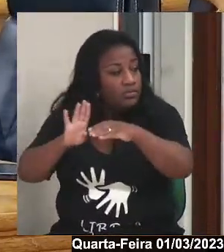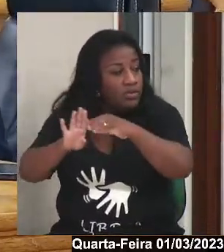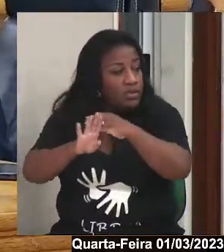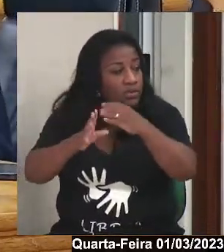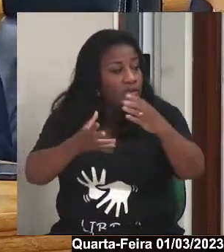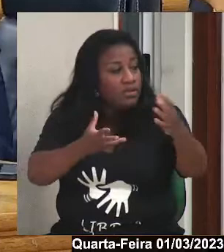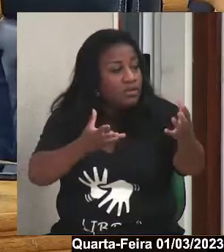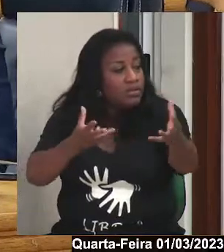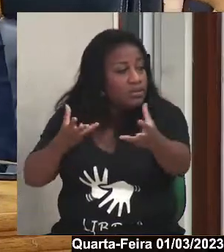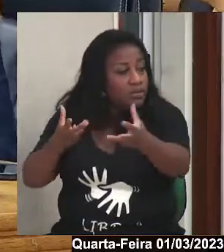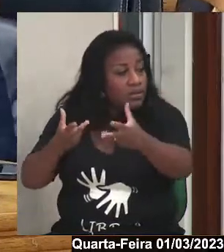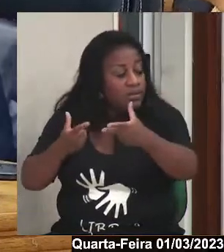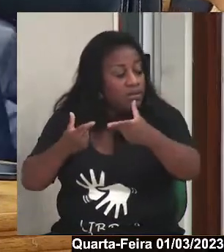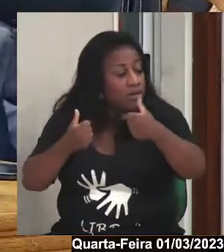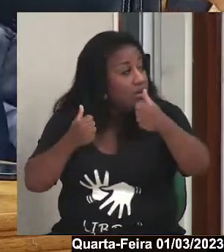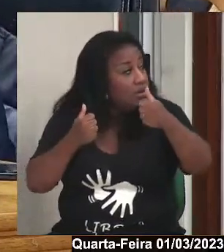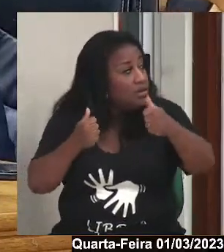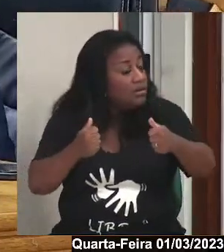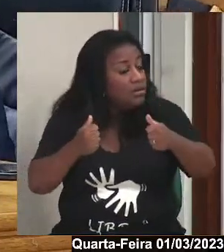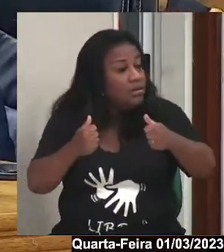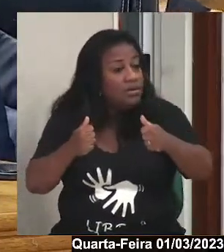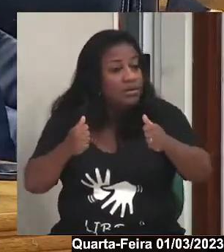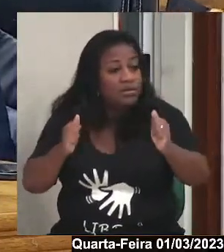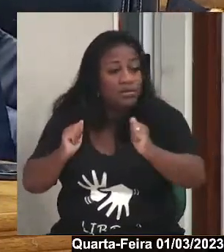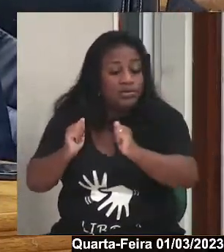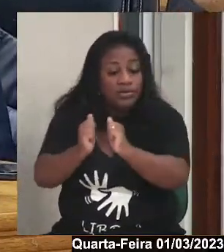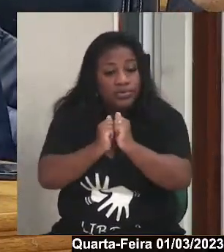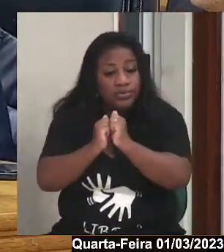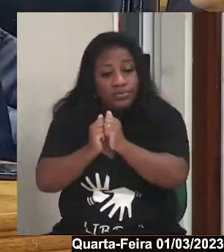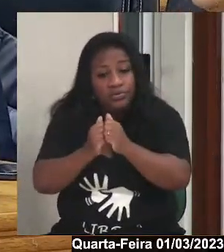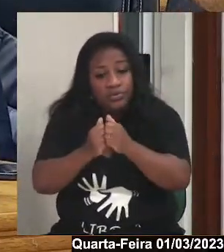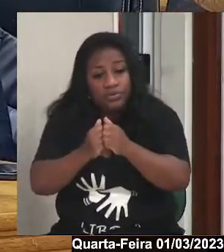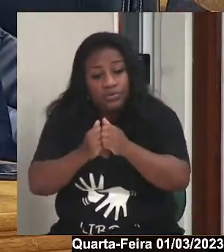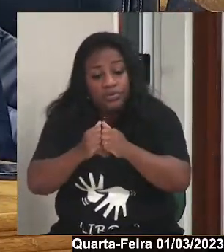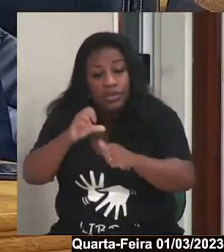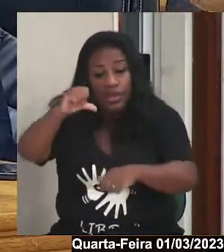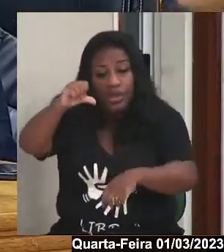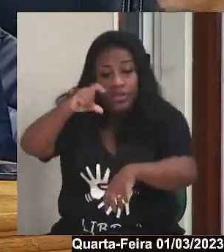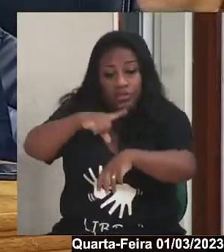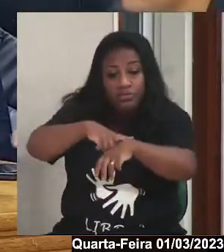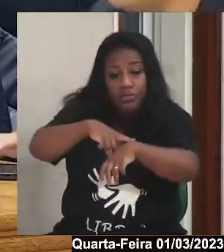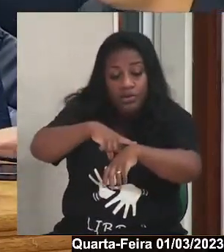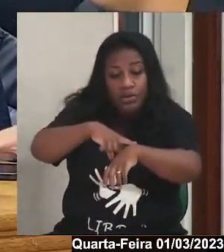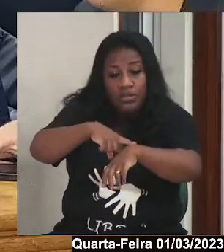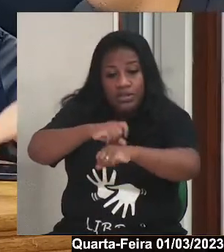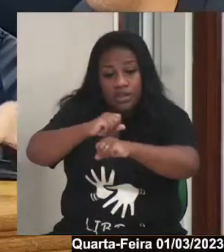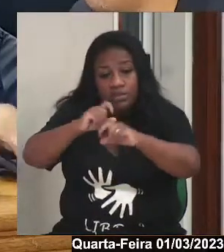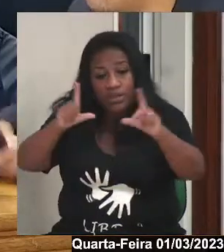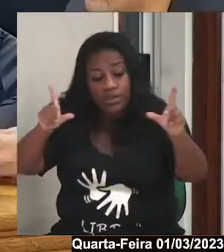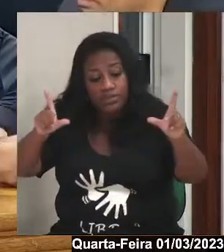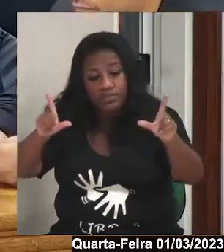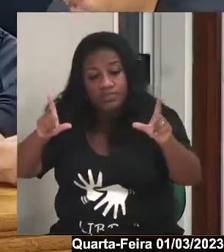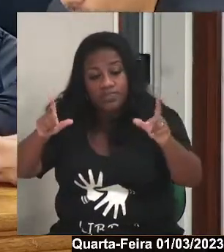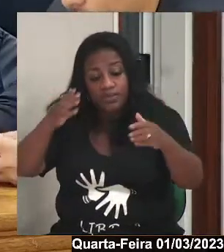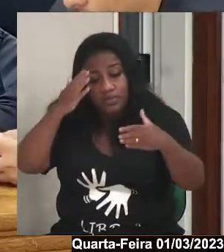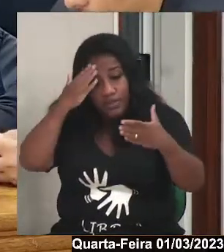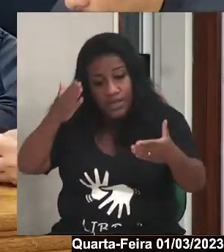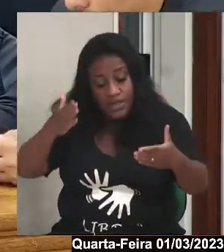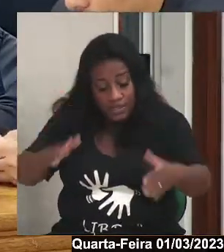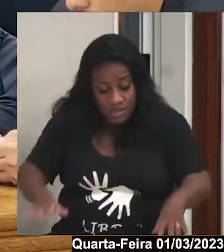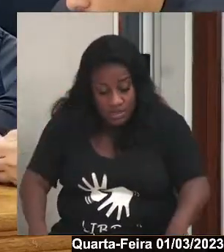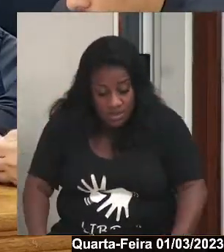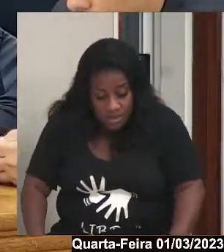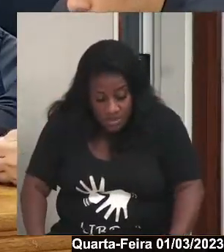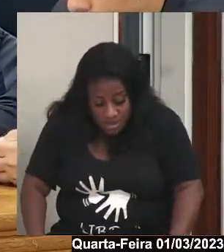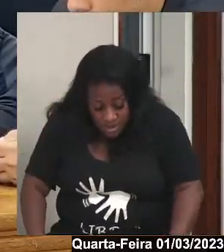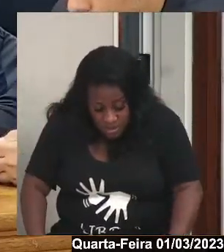Então, convoco o pessoal para que estejam lá conosco no sábado, às 9 horas da manhã, no Armando Vidigal.